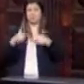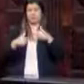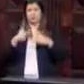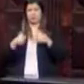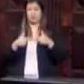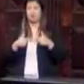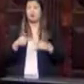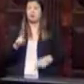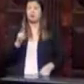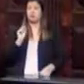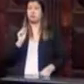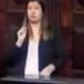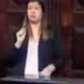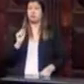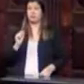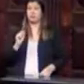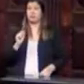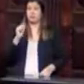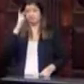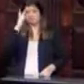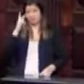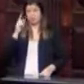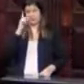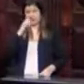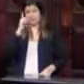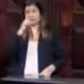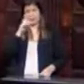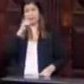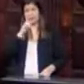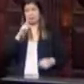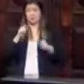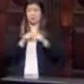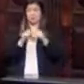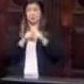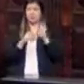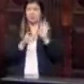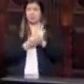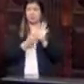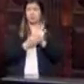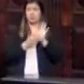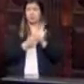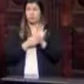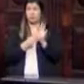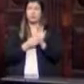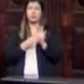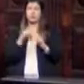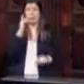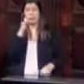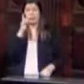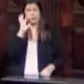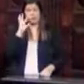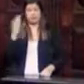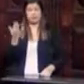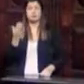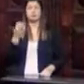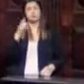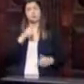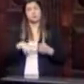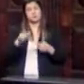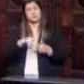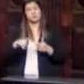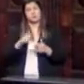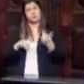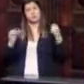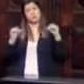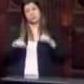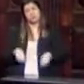está trabalhando, desde então, na elaboração de propostas para superarmos, ou pelo menos atenuarmos, esse grave problema que assola